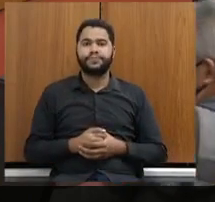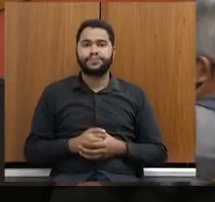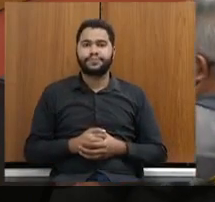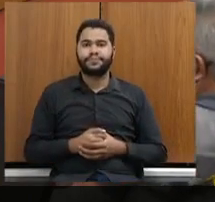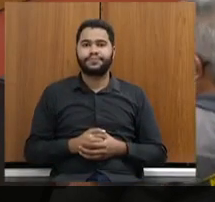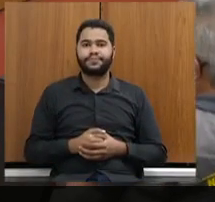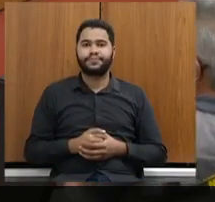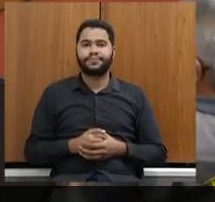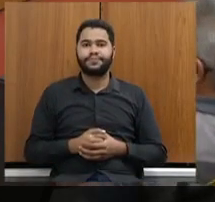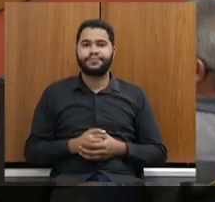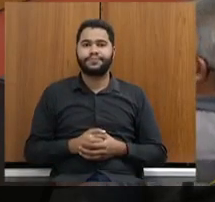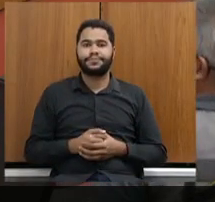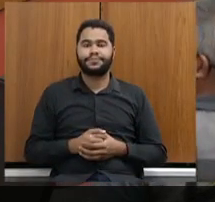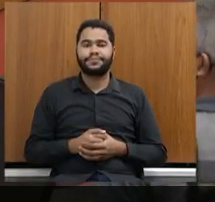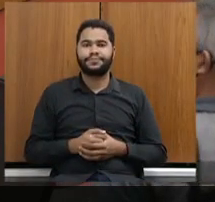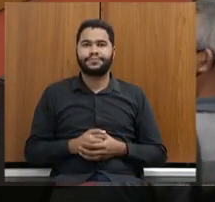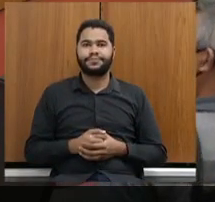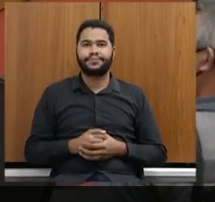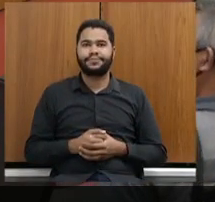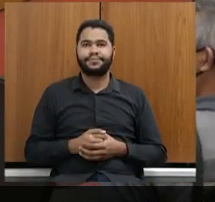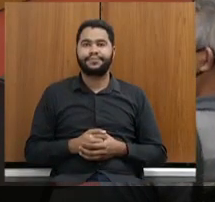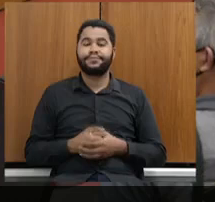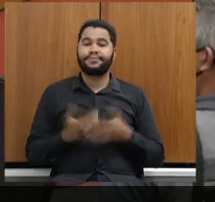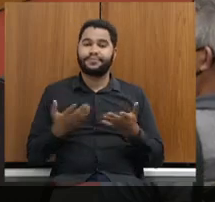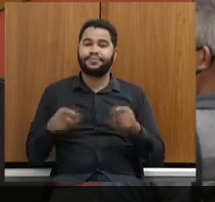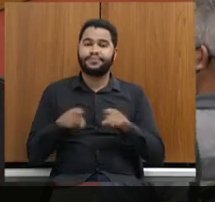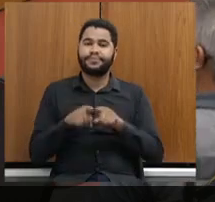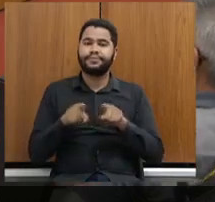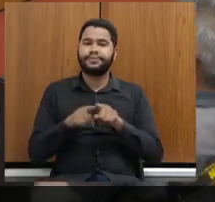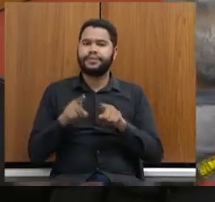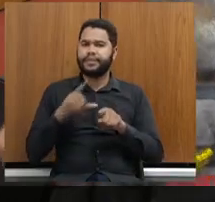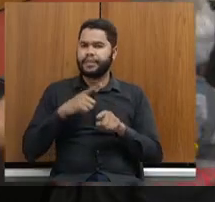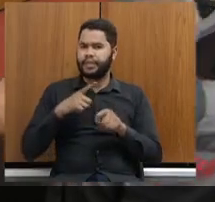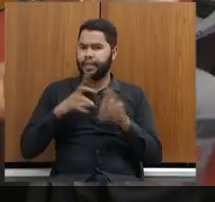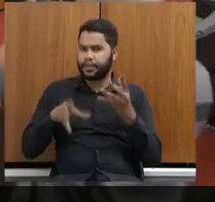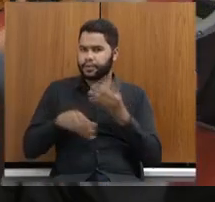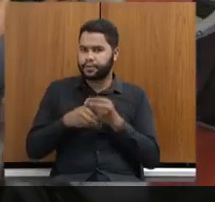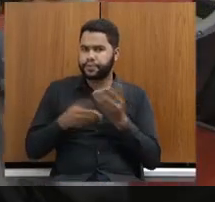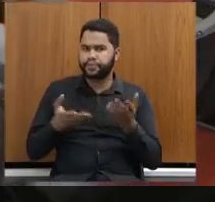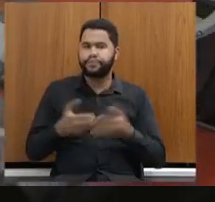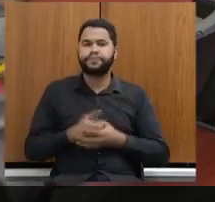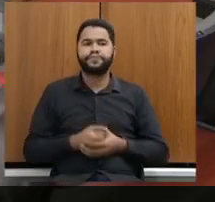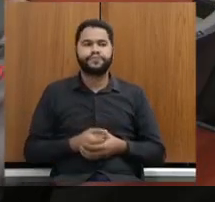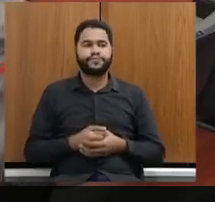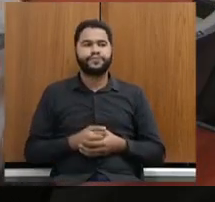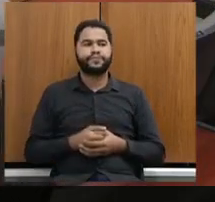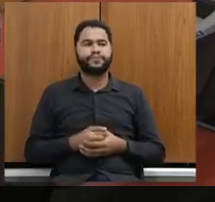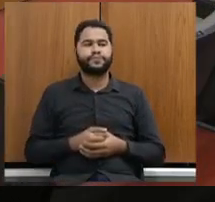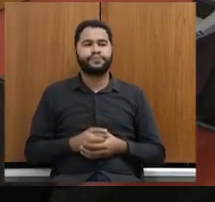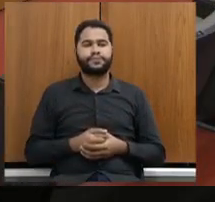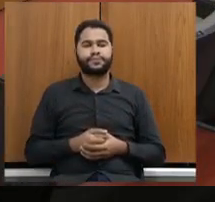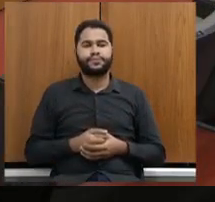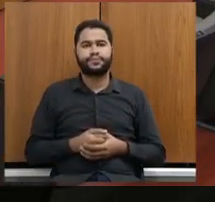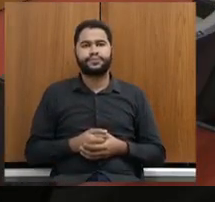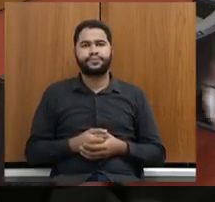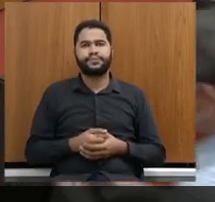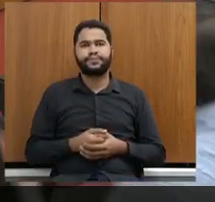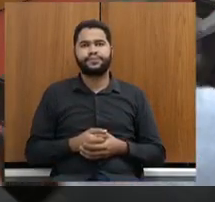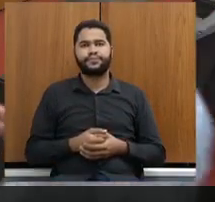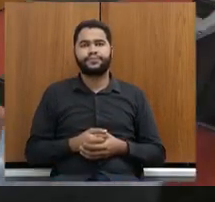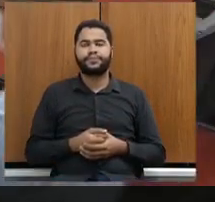do 1º vice-presidente da Assembleia o deputado Antonio Carlos Arantes indaga o senhor tem alguma consideração o